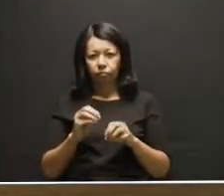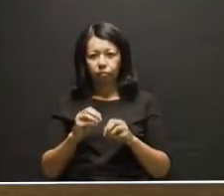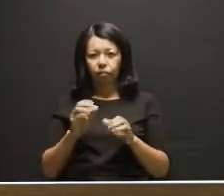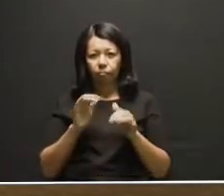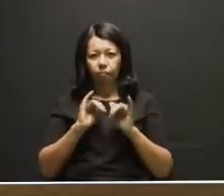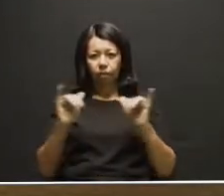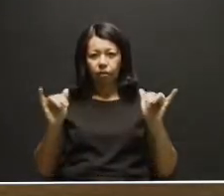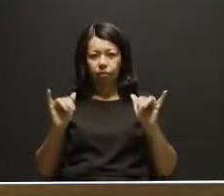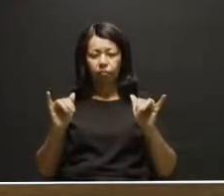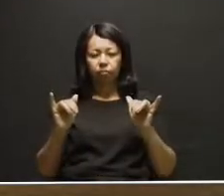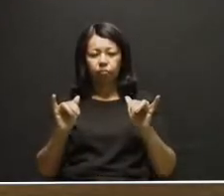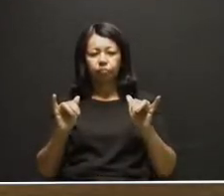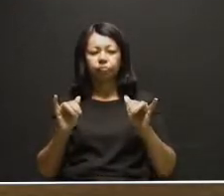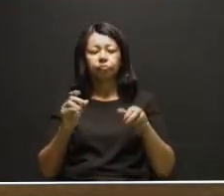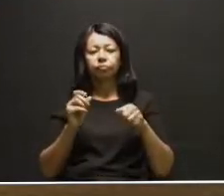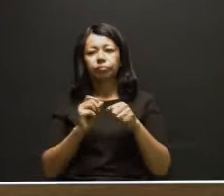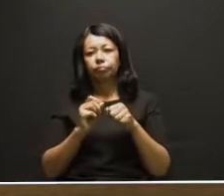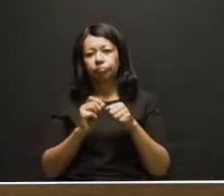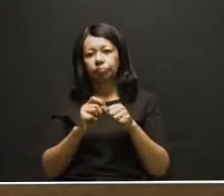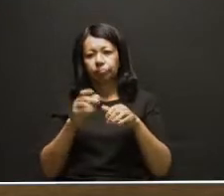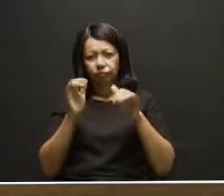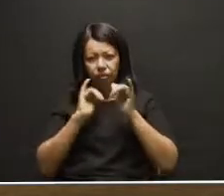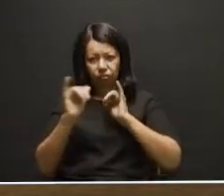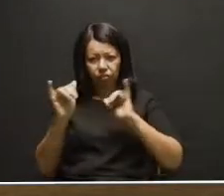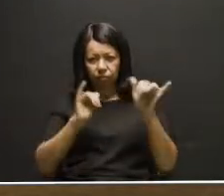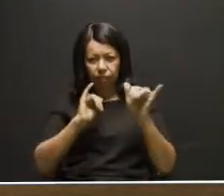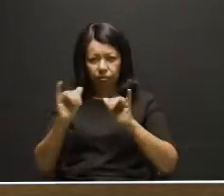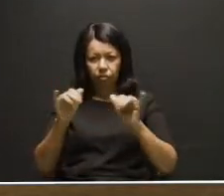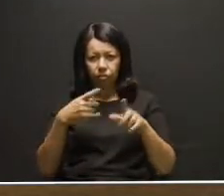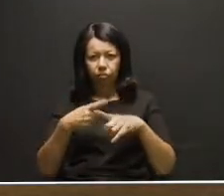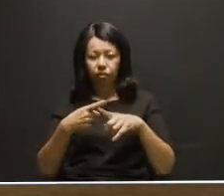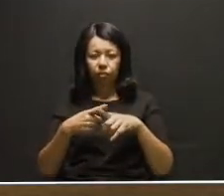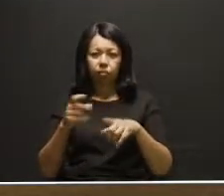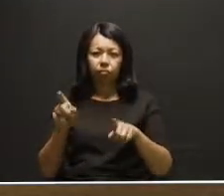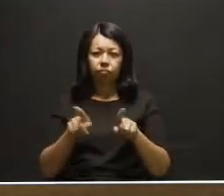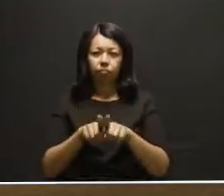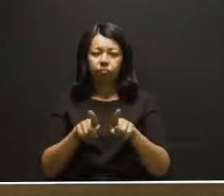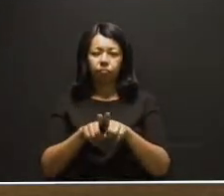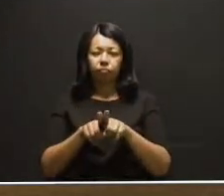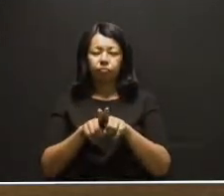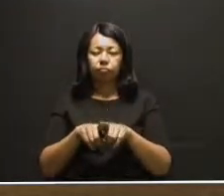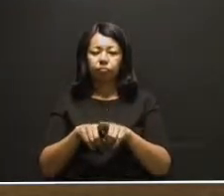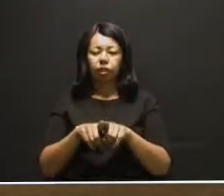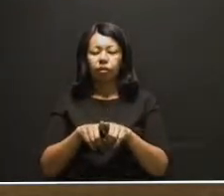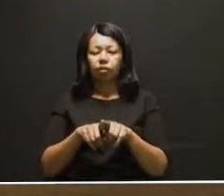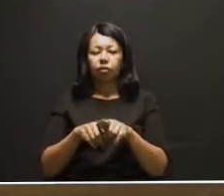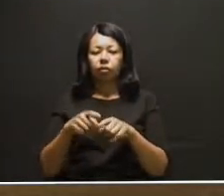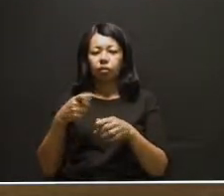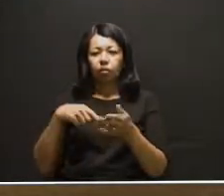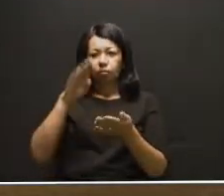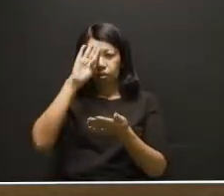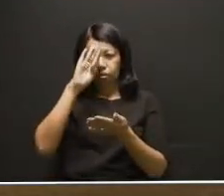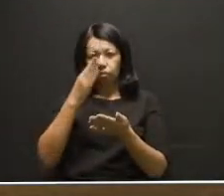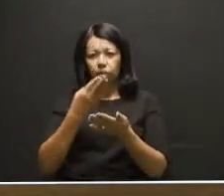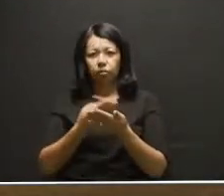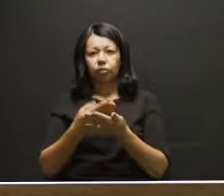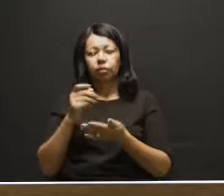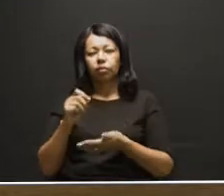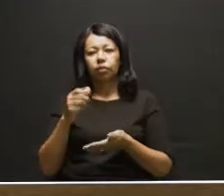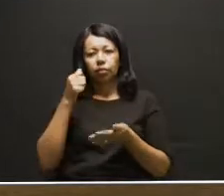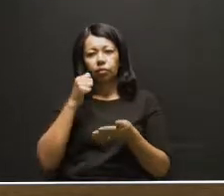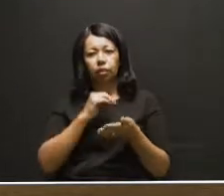informações alimentar esse banco de dados né e aí o que acontece eu acredito que a secretária